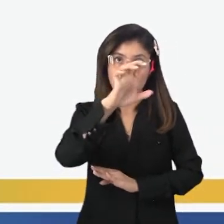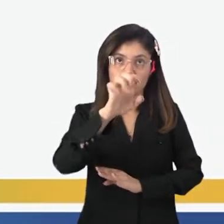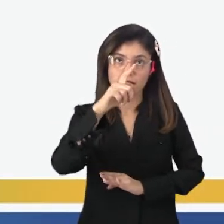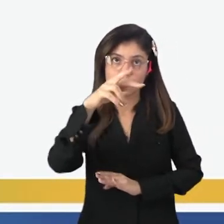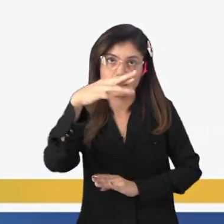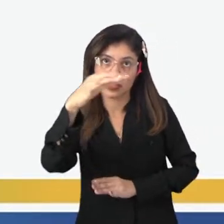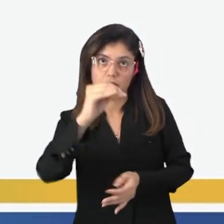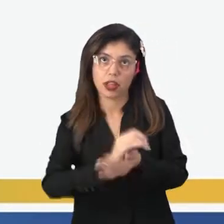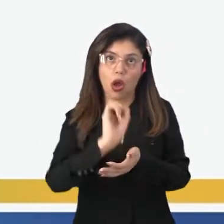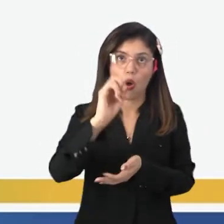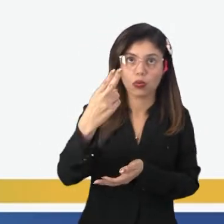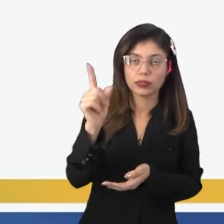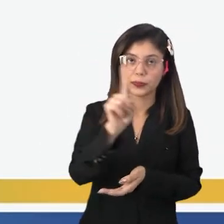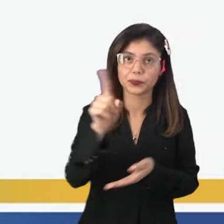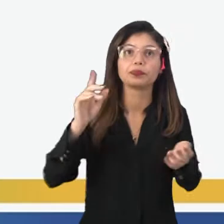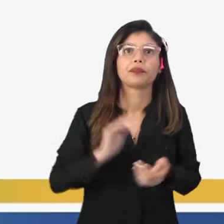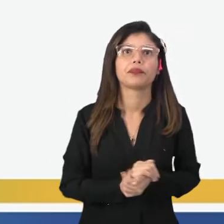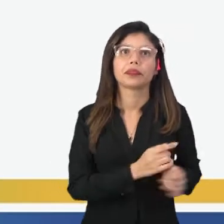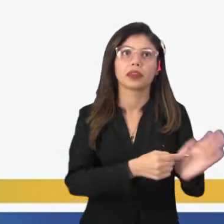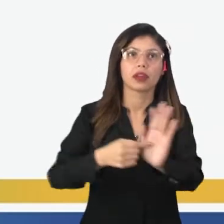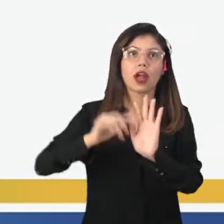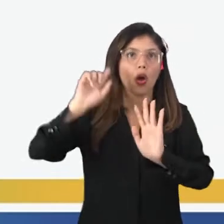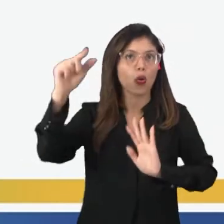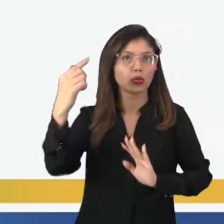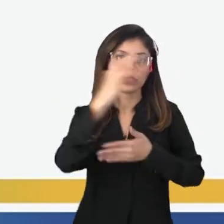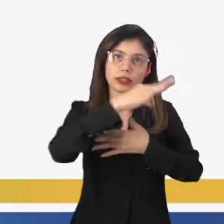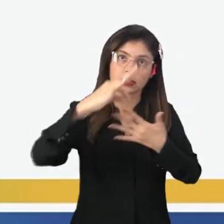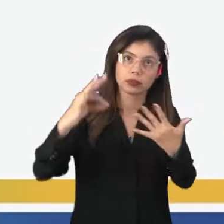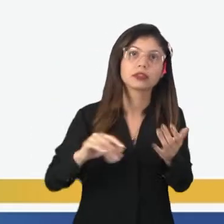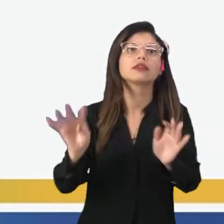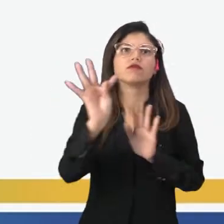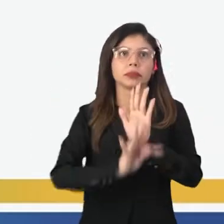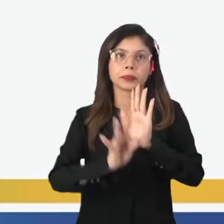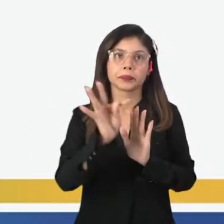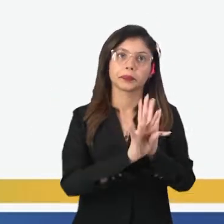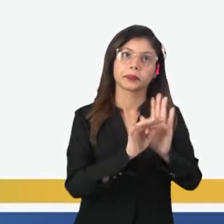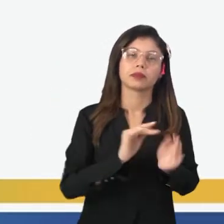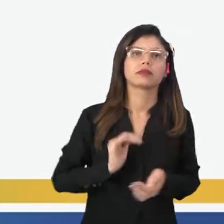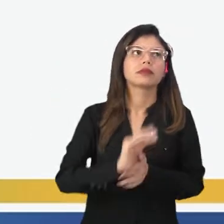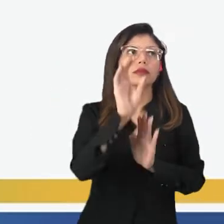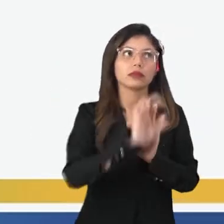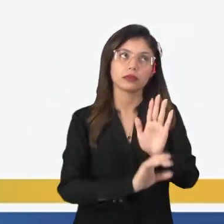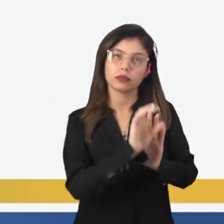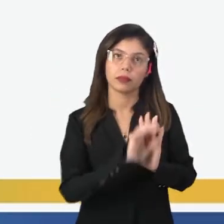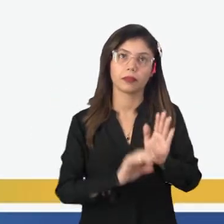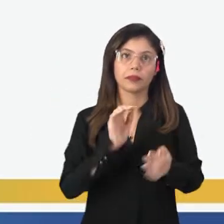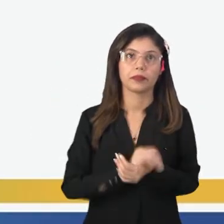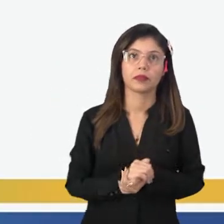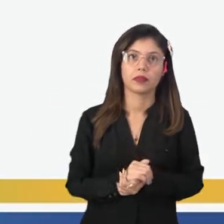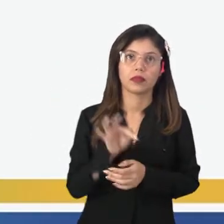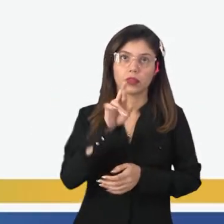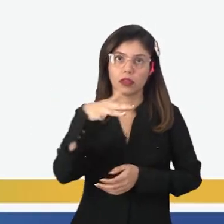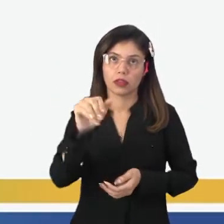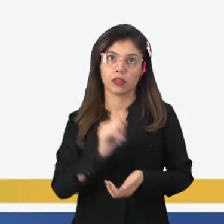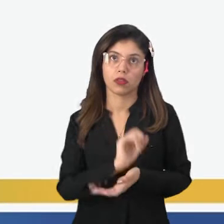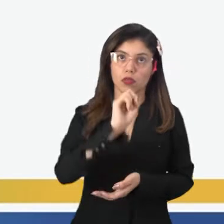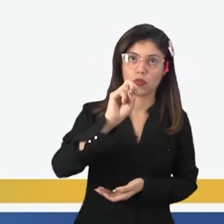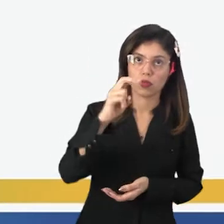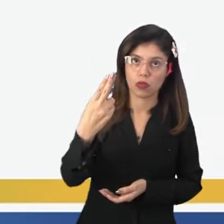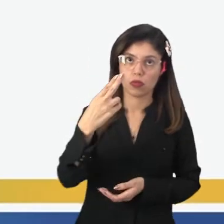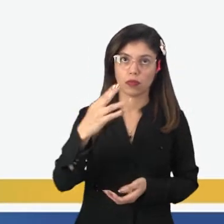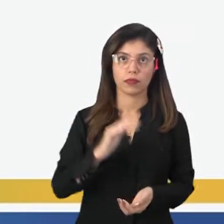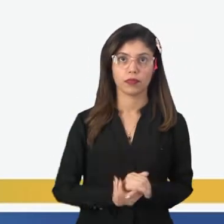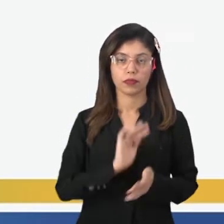implícita aos elementos existentes em outro texto, seja a nível de conteúdo, forma ou de